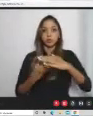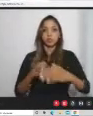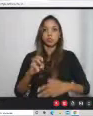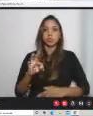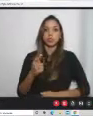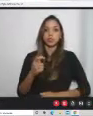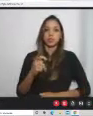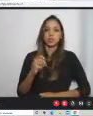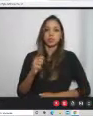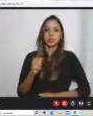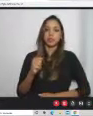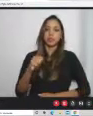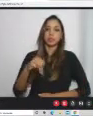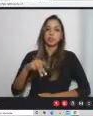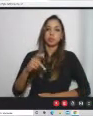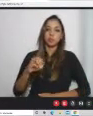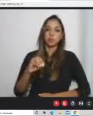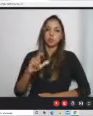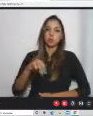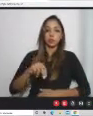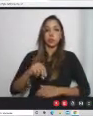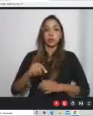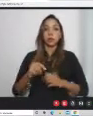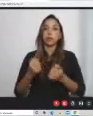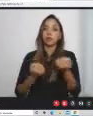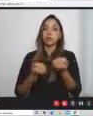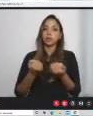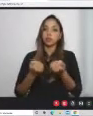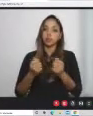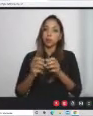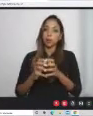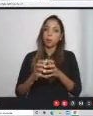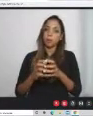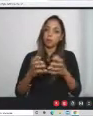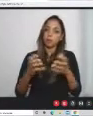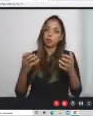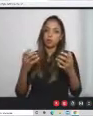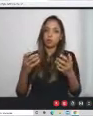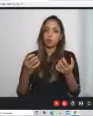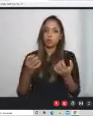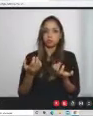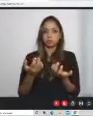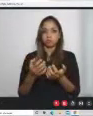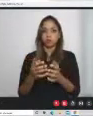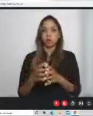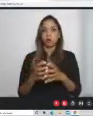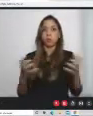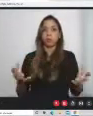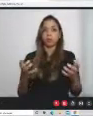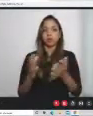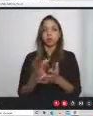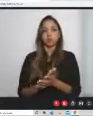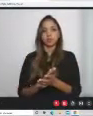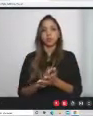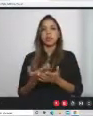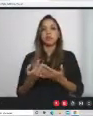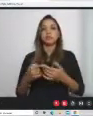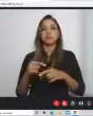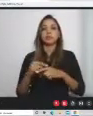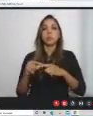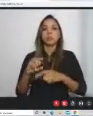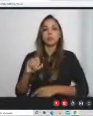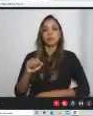estender a rota do transporte público coletivo realizado pelos ônibus da linha L, que sai do bairro de Cajupiranga, para que seu